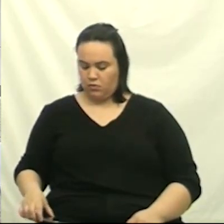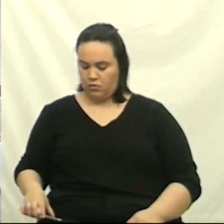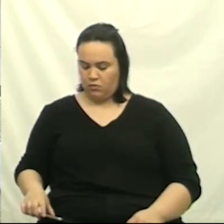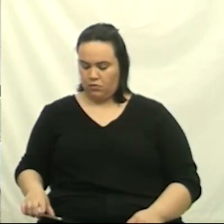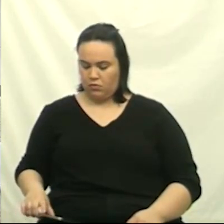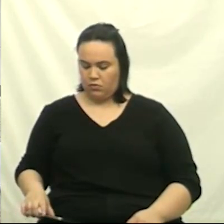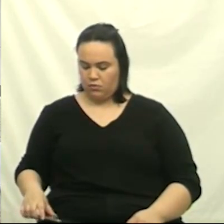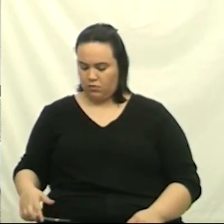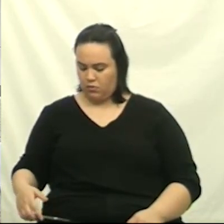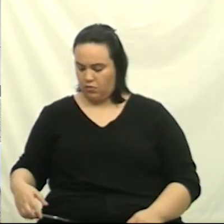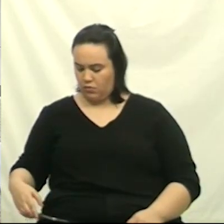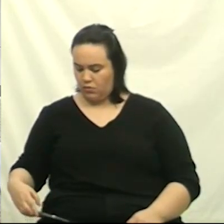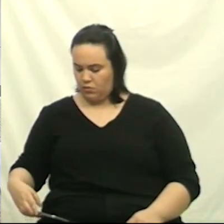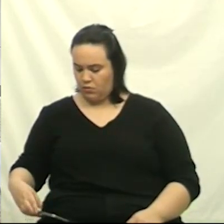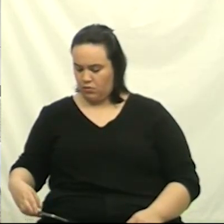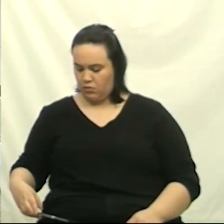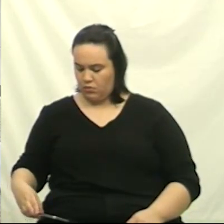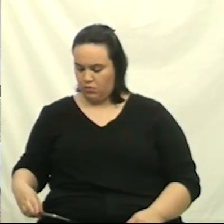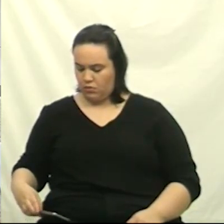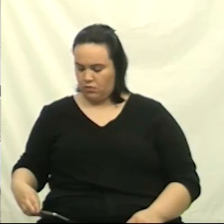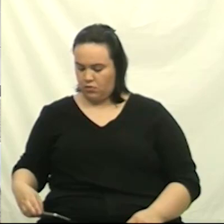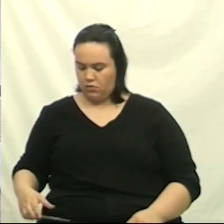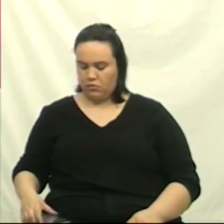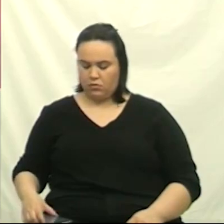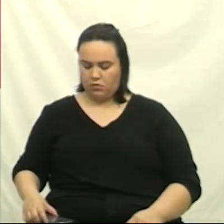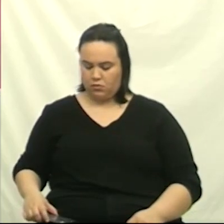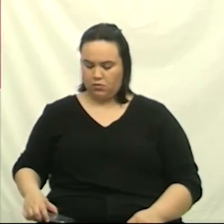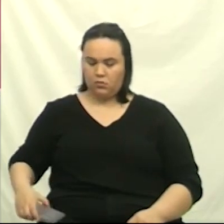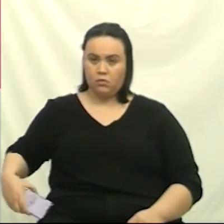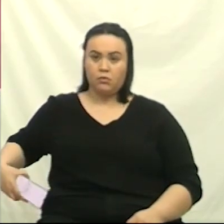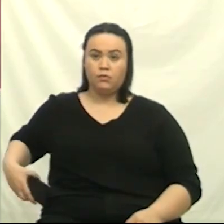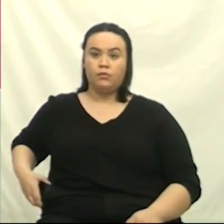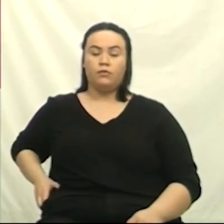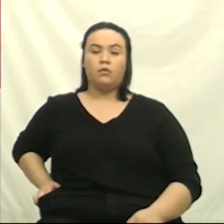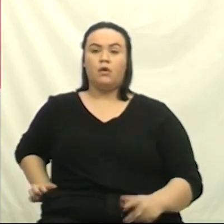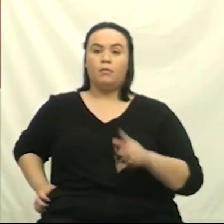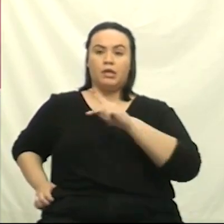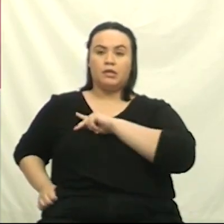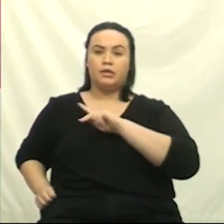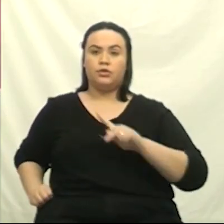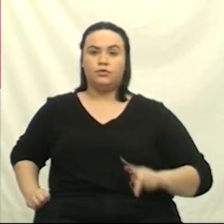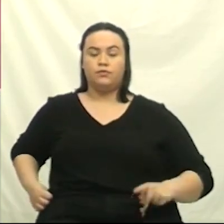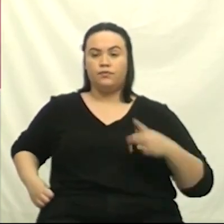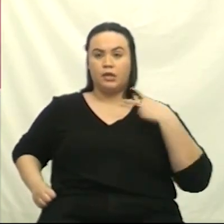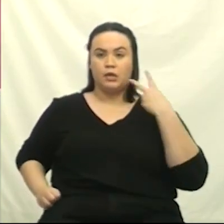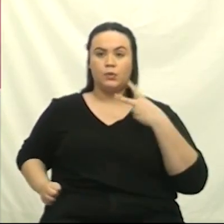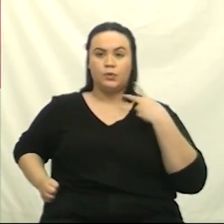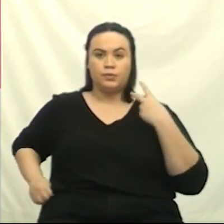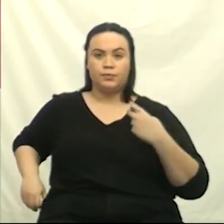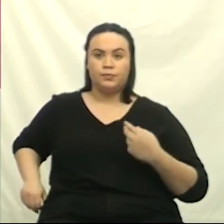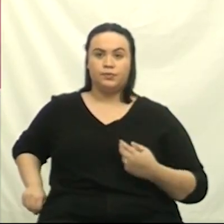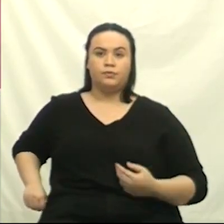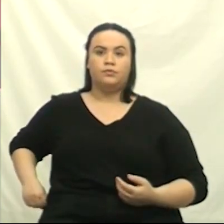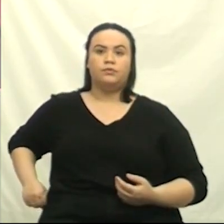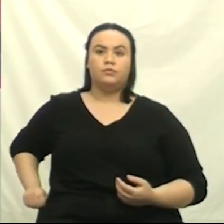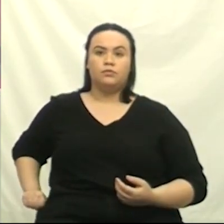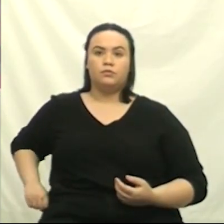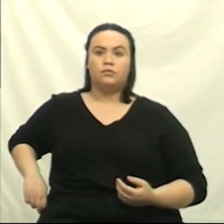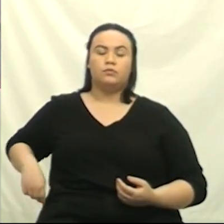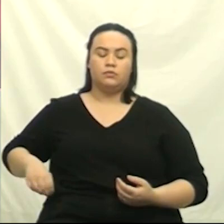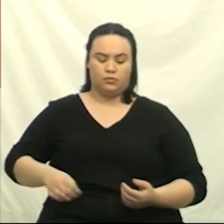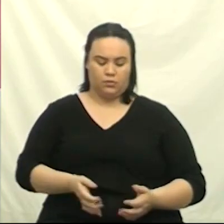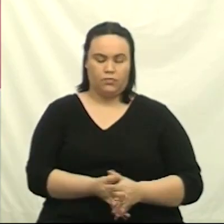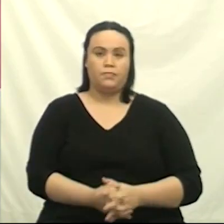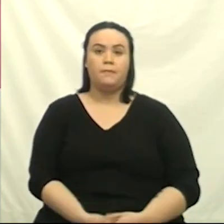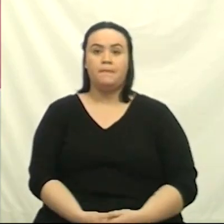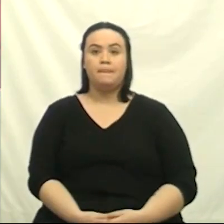senhor presidente demais vereadores entendo